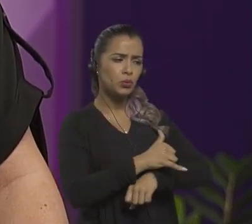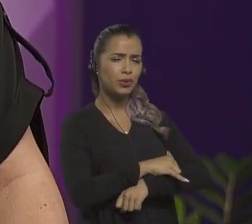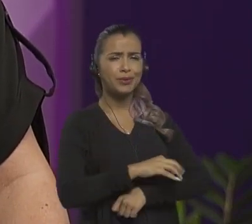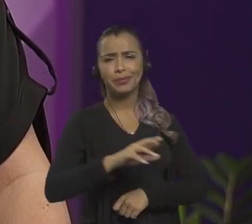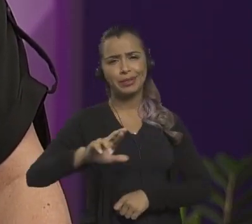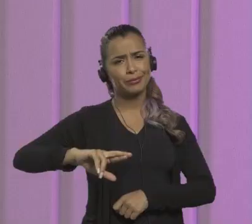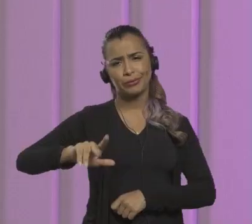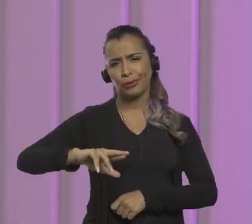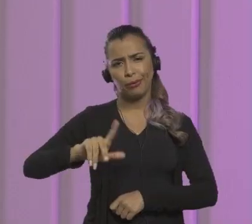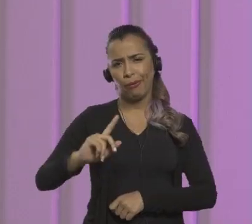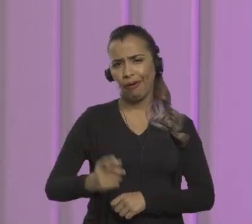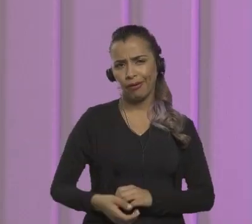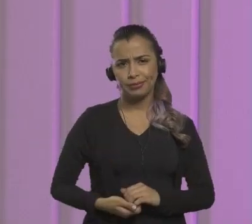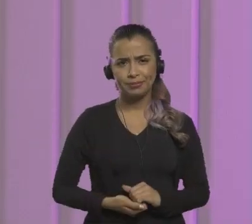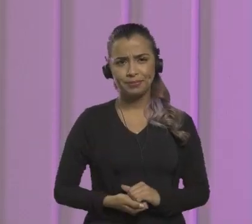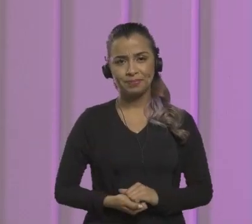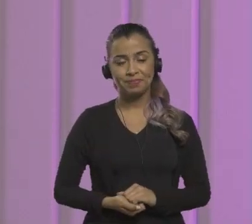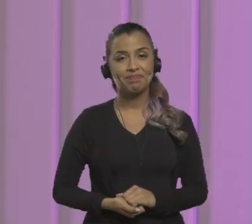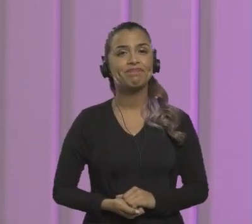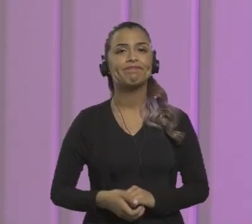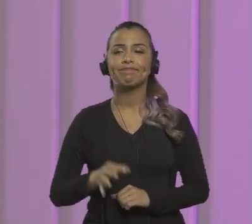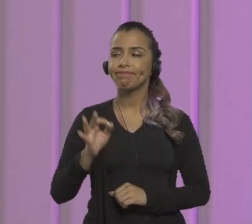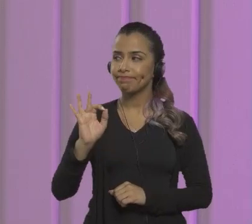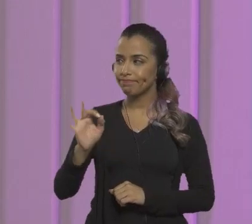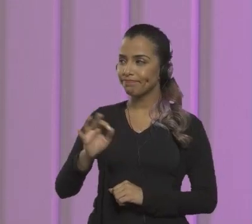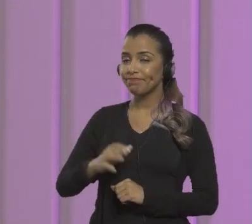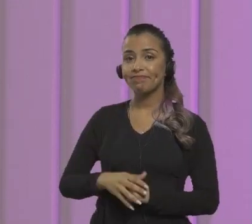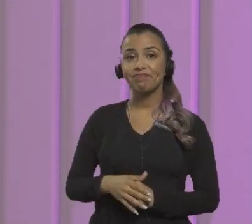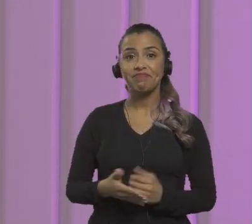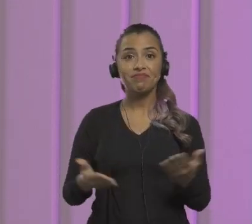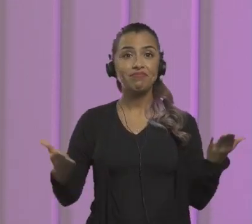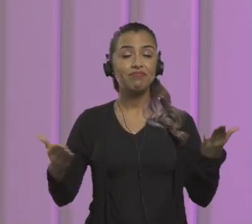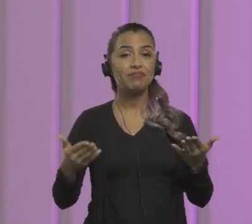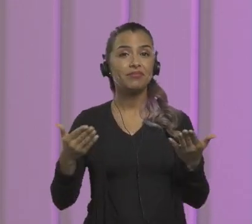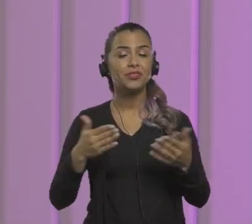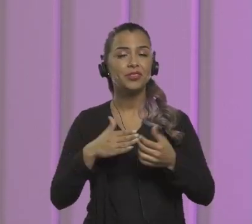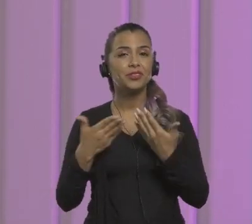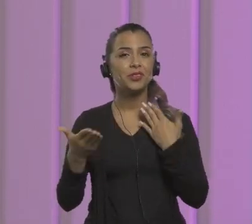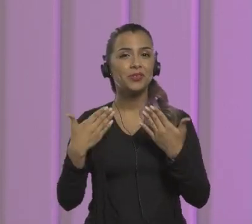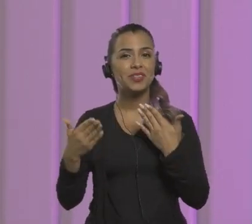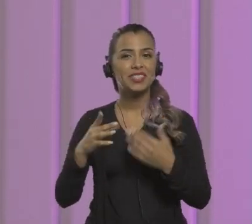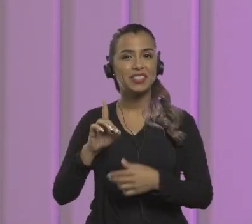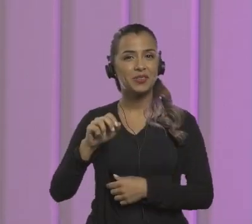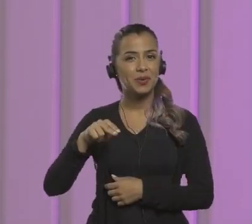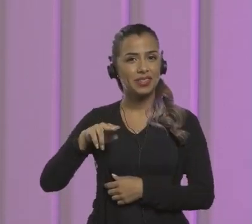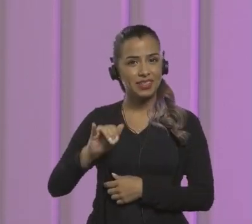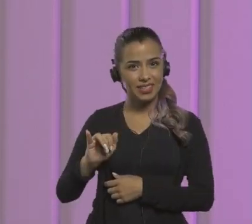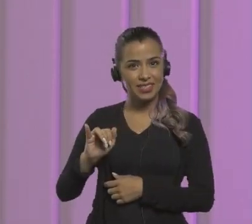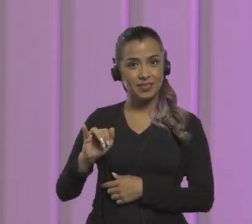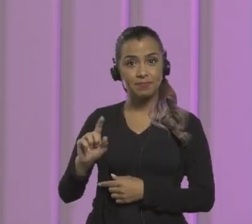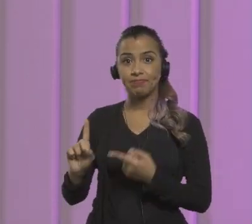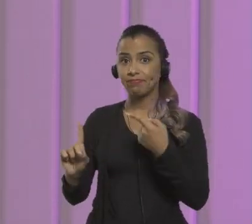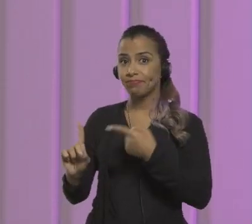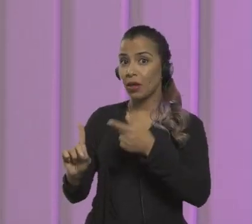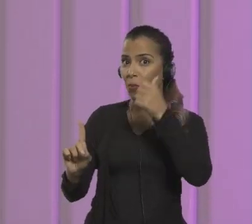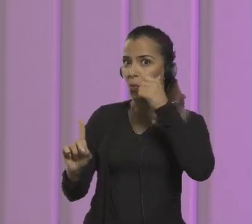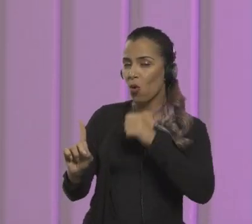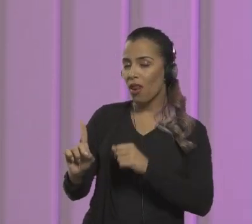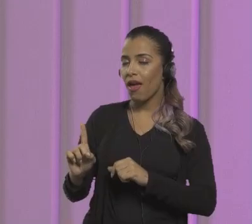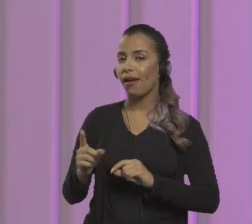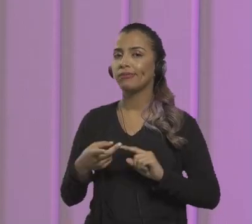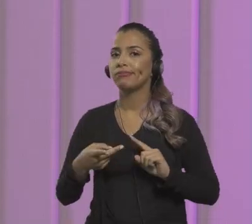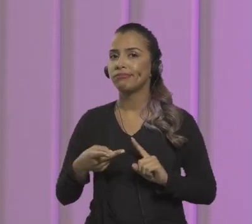disso, né? Sim. Bom, vamos falar com a Dani. Dani é uma mulher gorda e é uma mulher negra. E eu acho